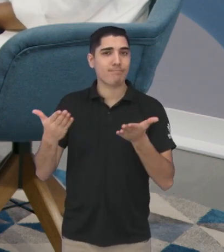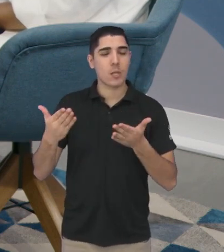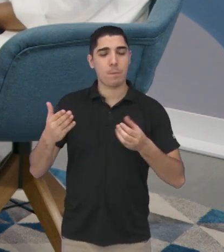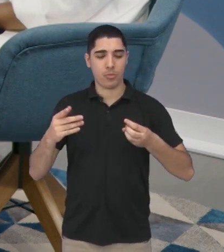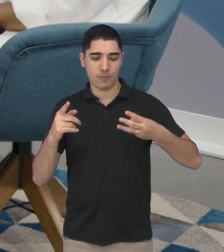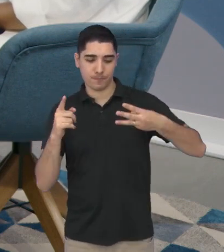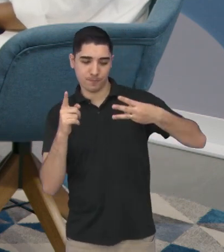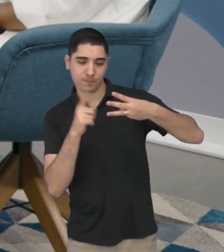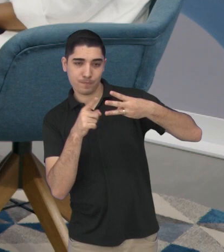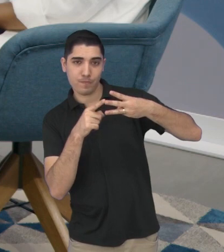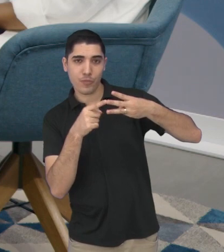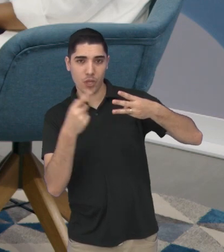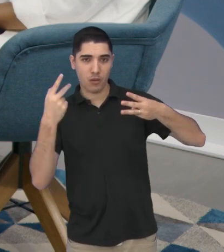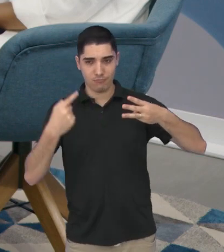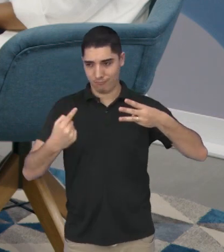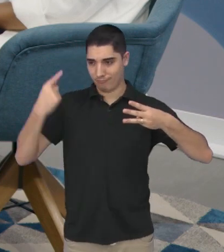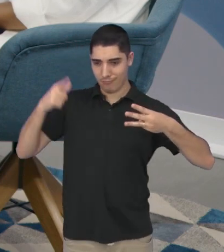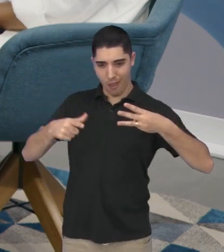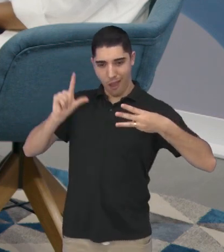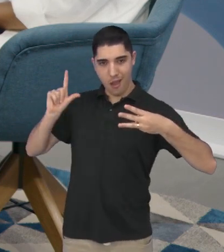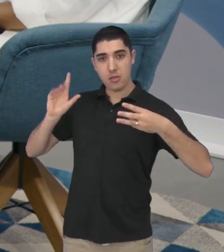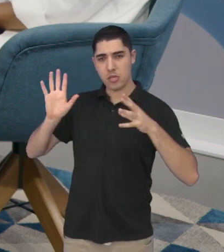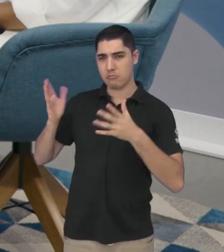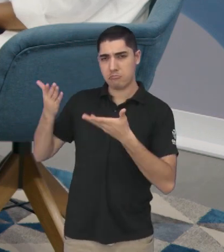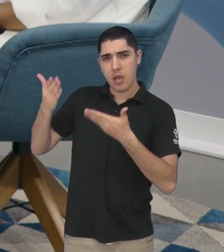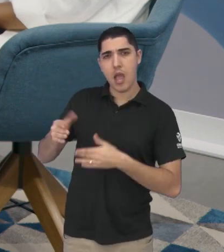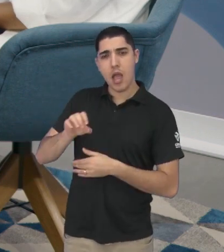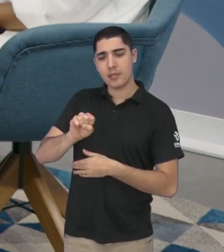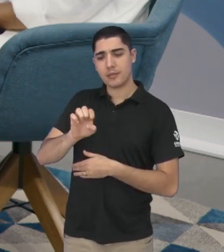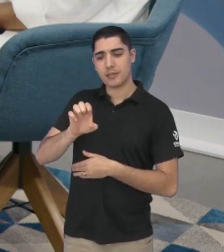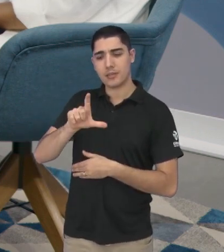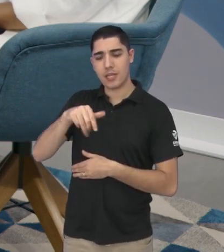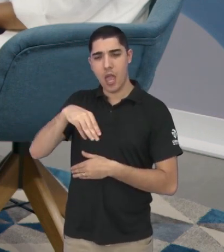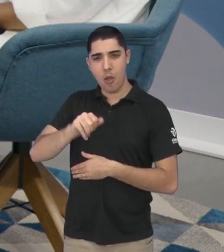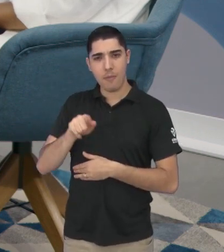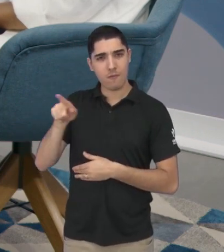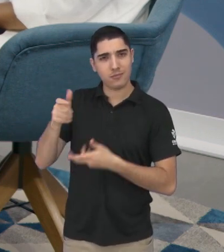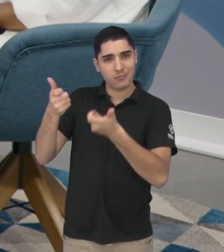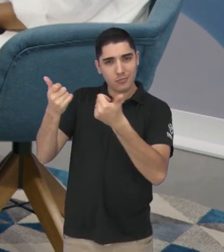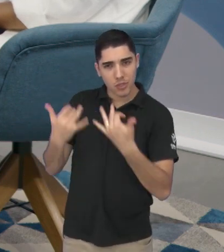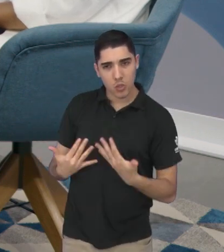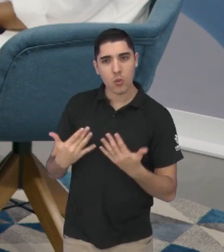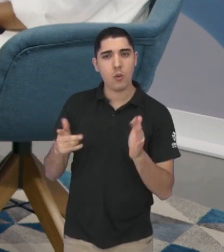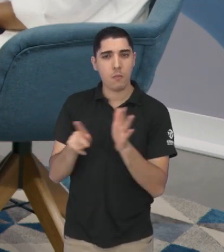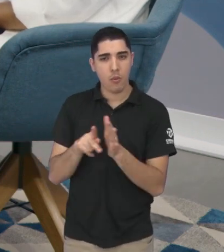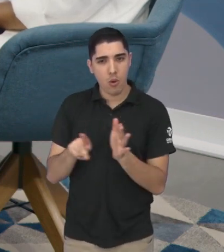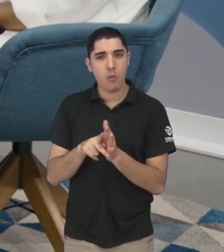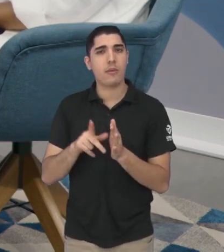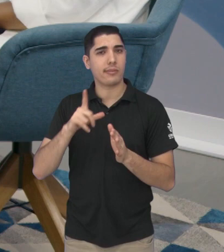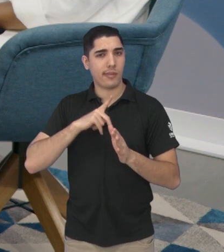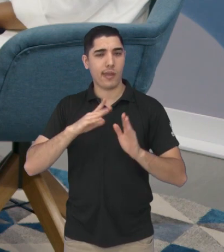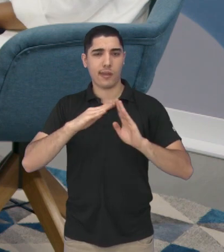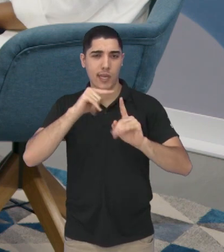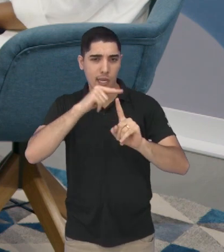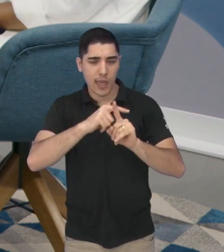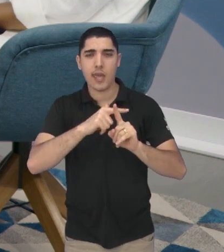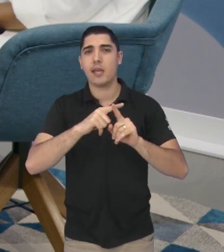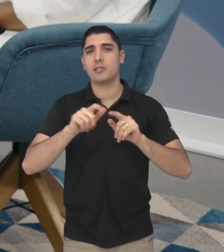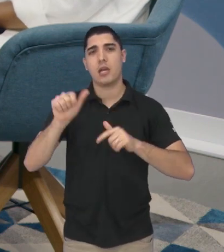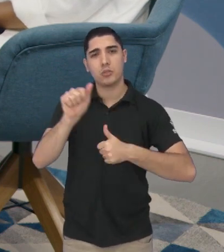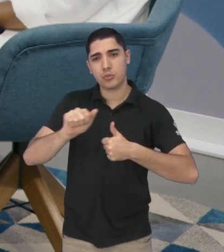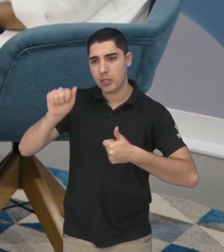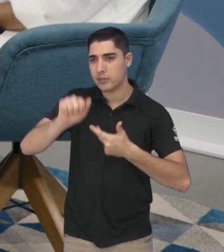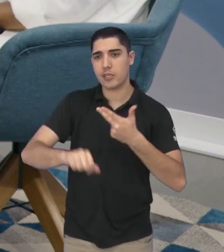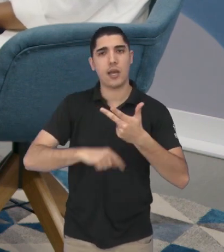bloco, a Selma até tinha comentado sobre algumas comunidades terapêuticas. A gente tem também igrejas, entidades